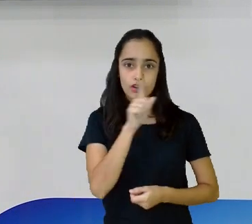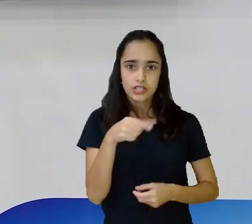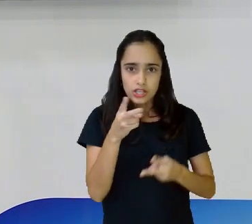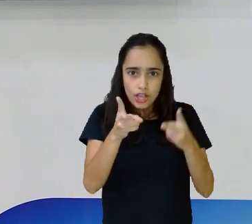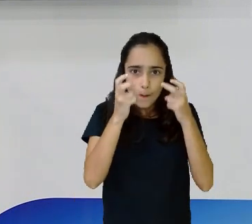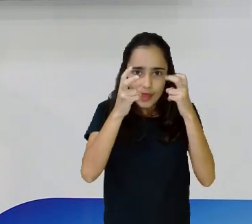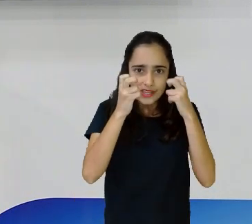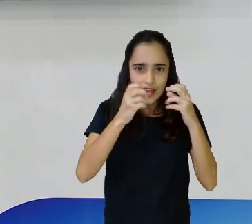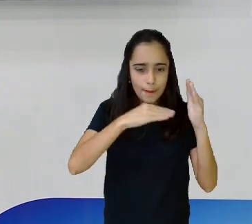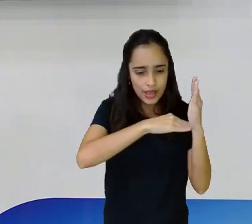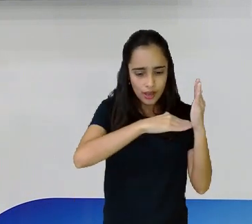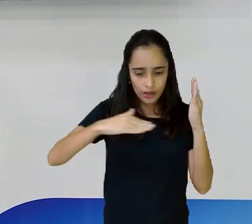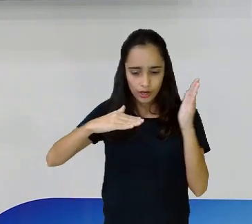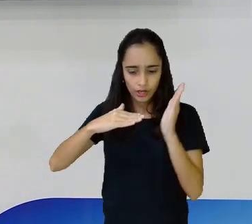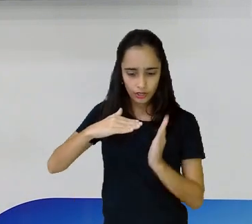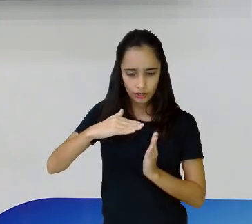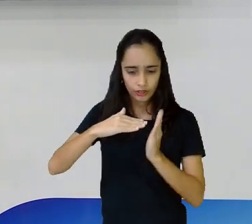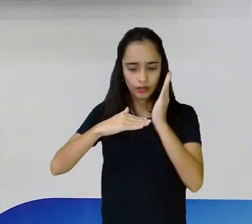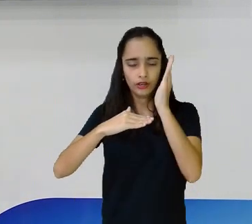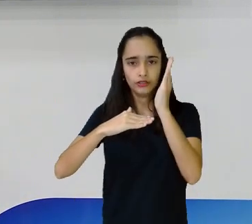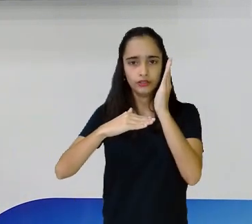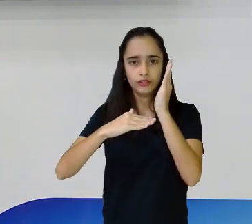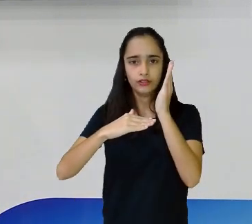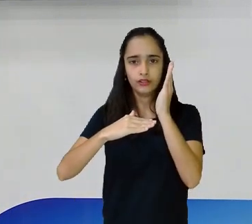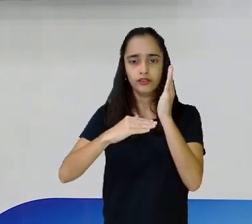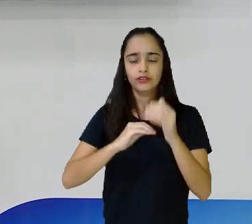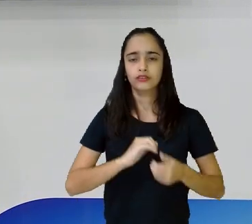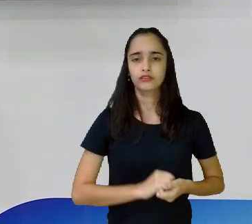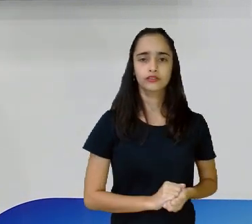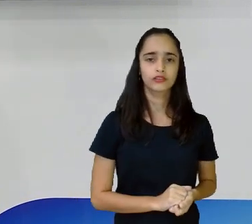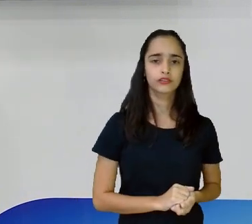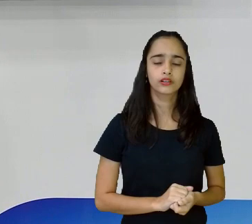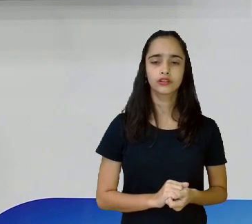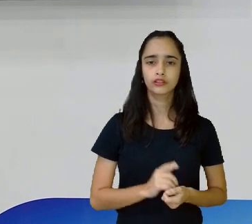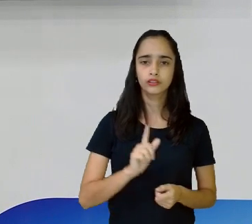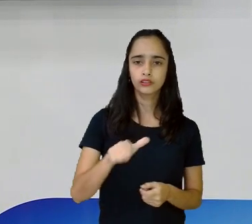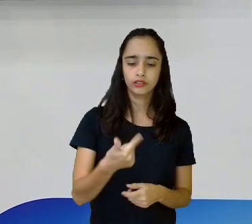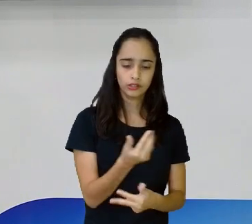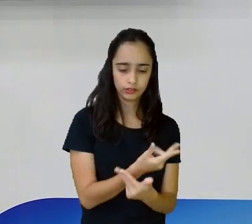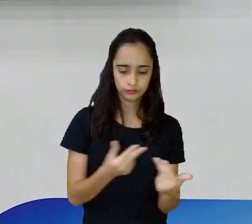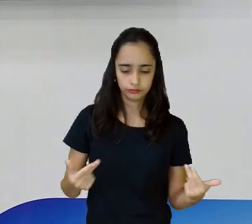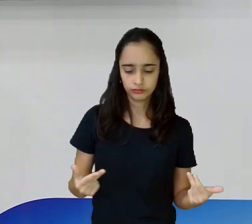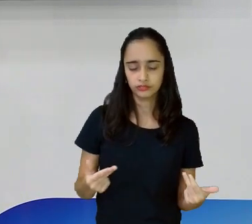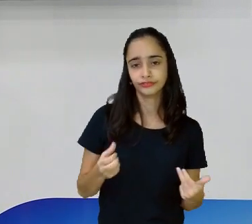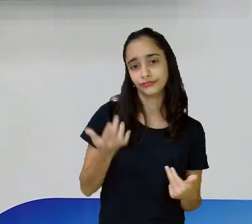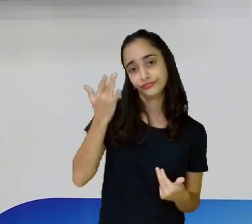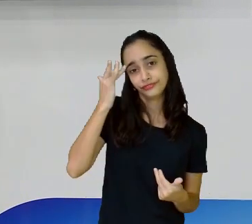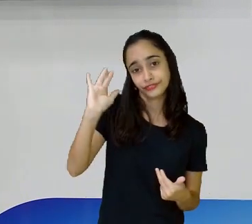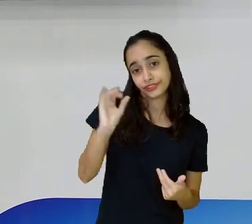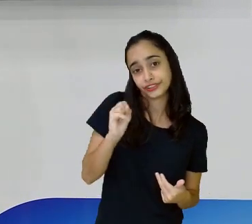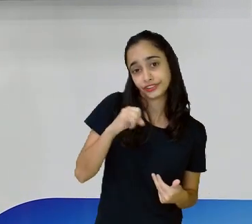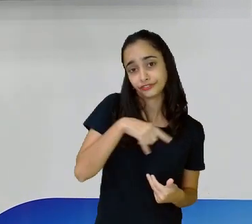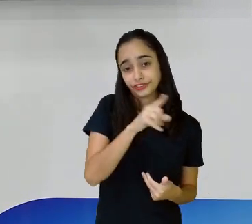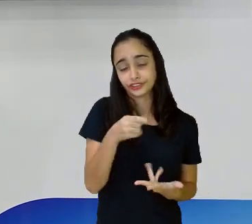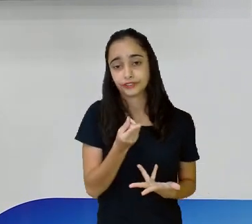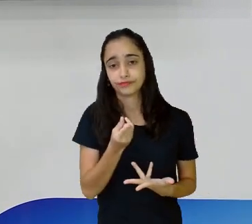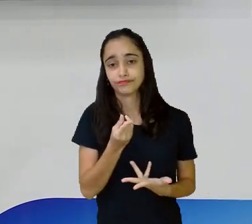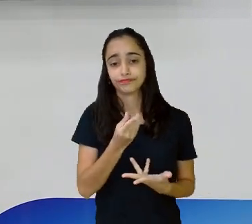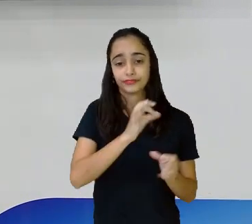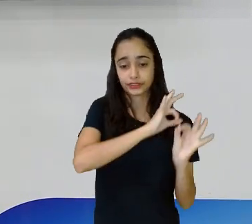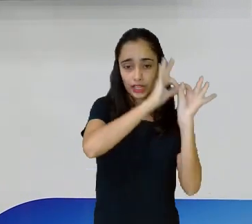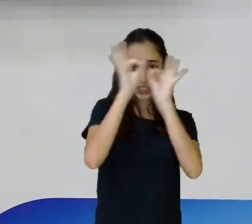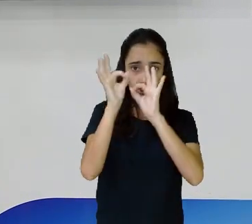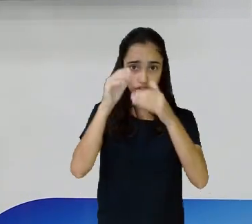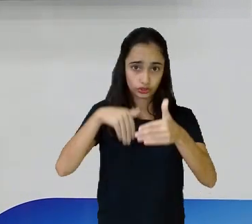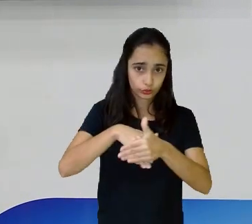reto, 90 graus, tranquilo? Outra coisa, eu não sei, quem acompanha futebol, eu acho que já viu em algum